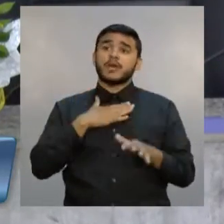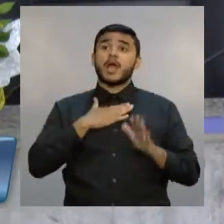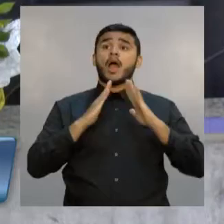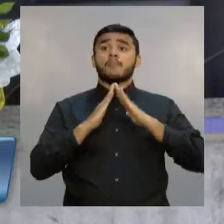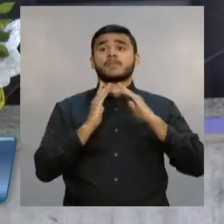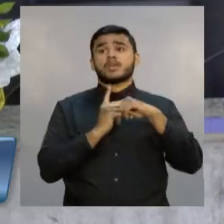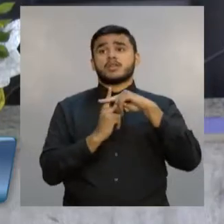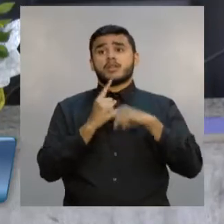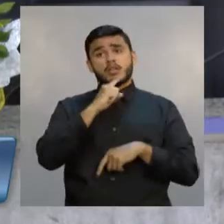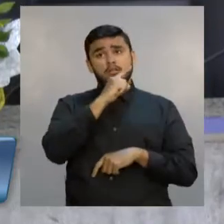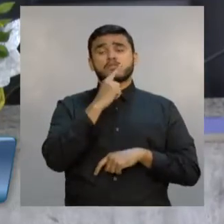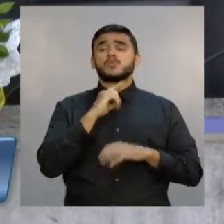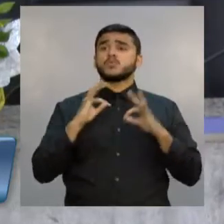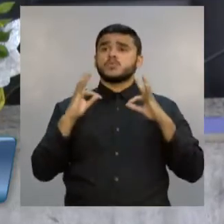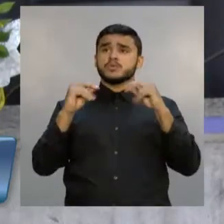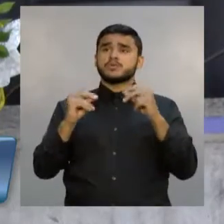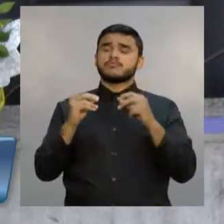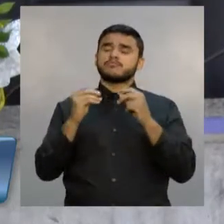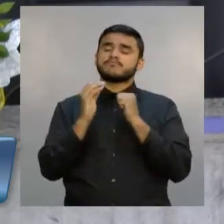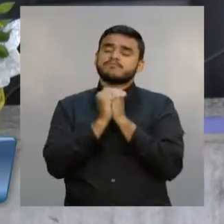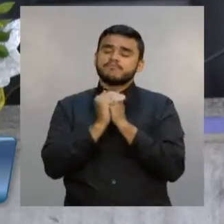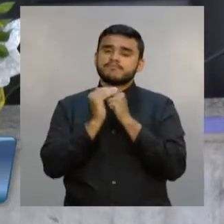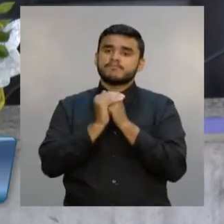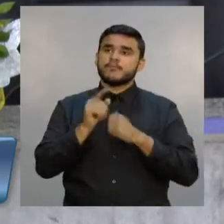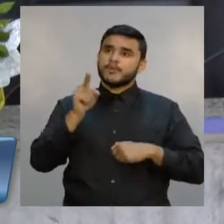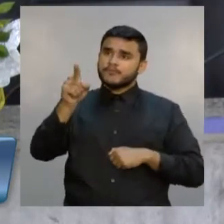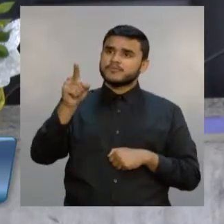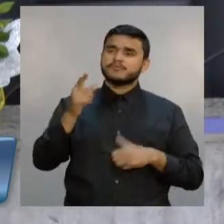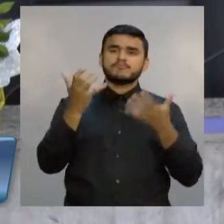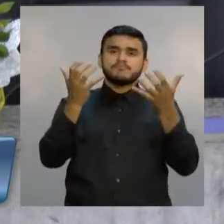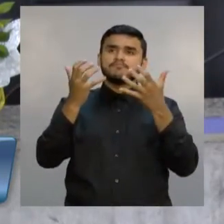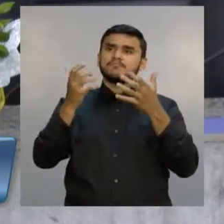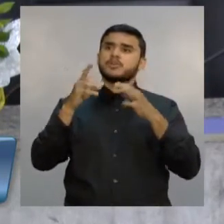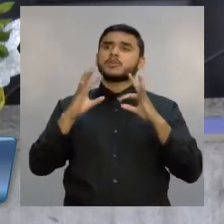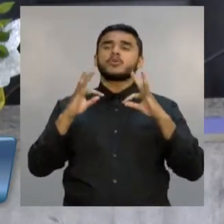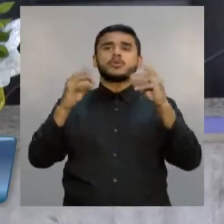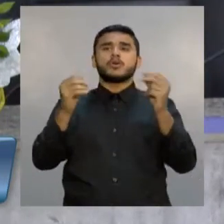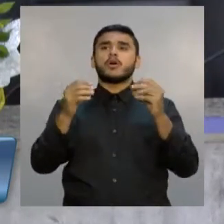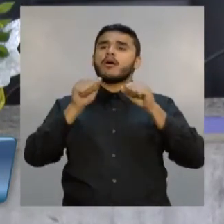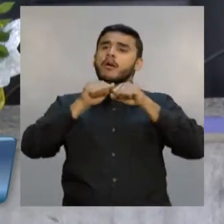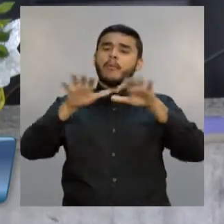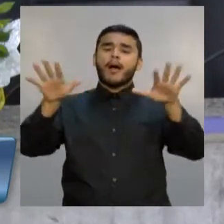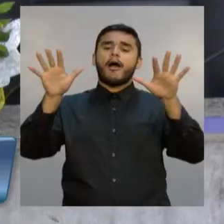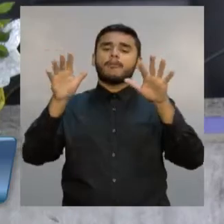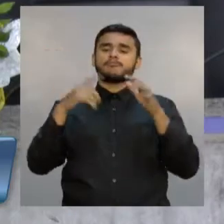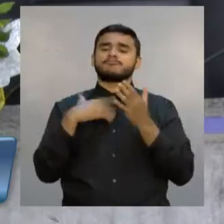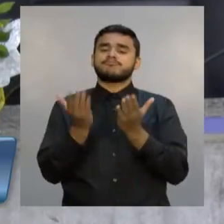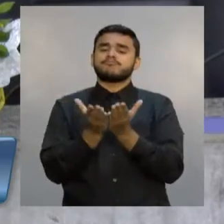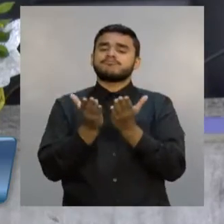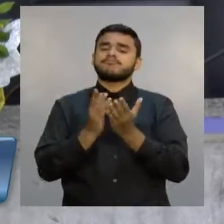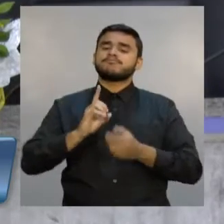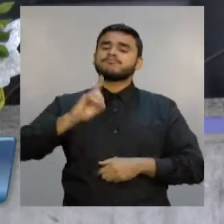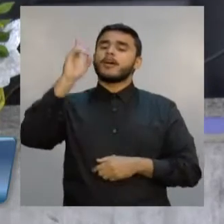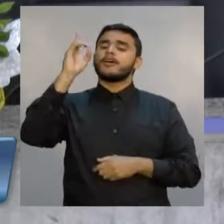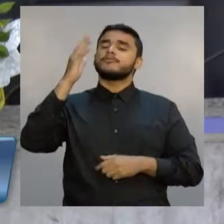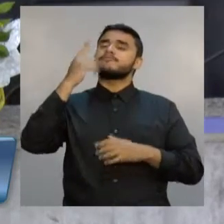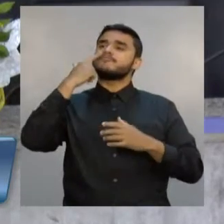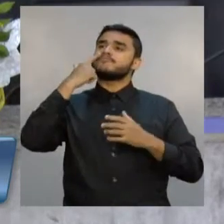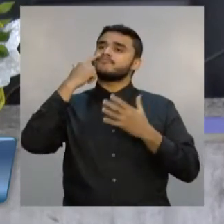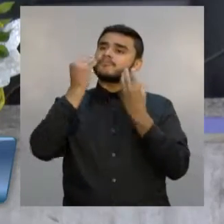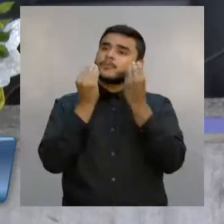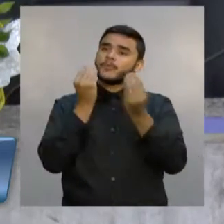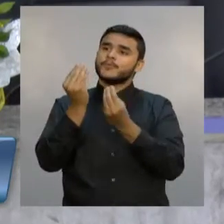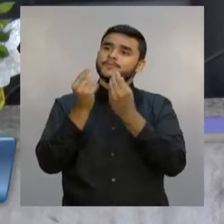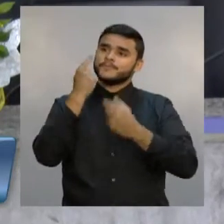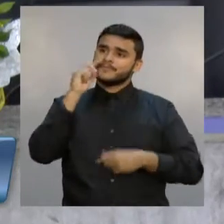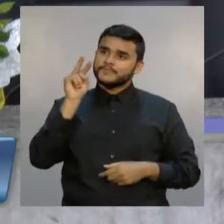todo dia. Eu ainda vou ver Vossa Excelência sendo um grande pregador do Evangelho. Isso aí eu tenho certeza que não morro sem ver. Muito